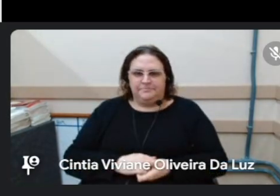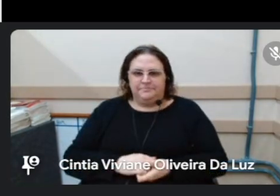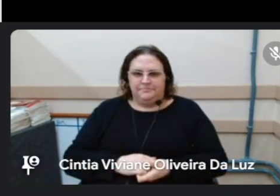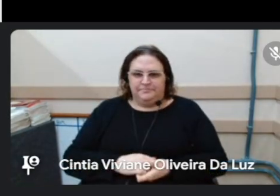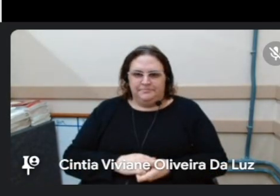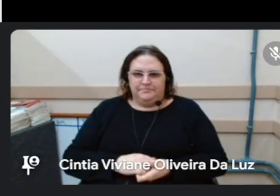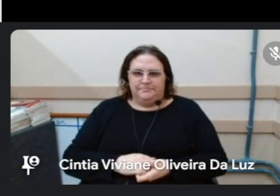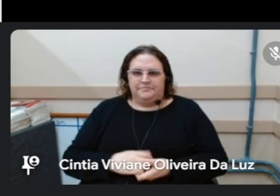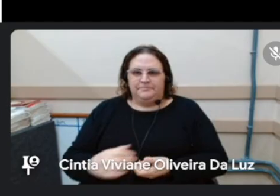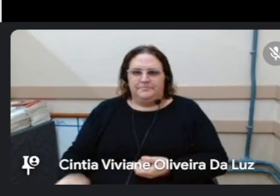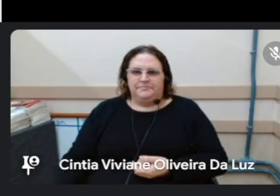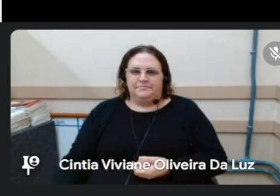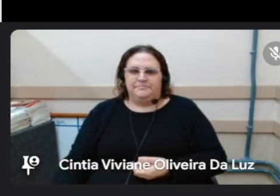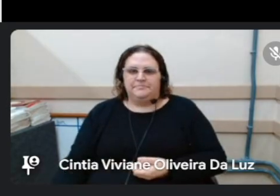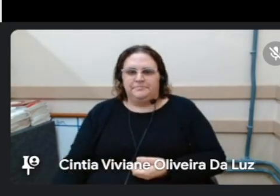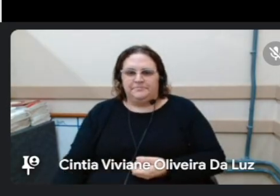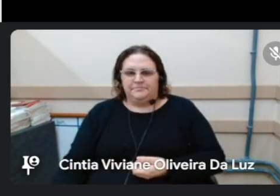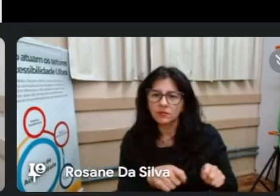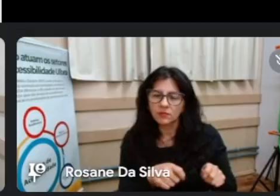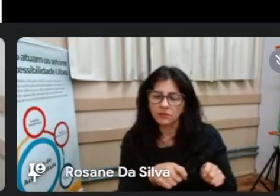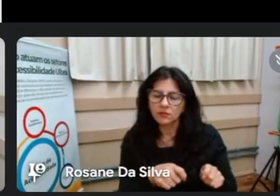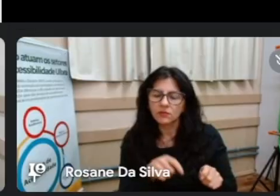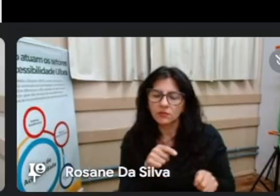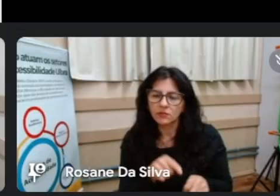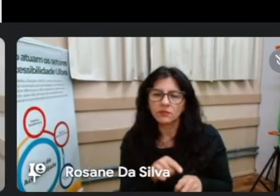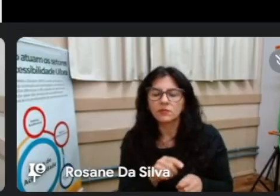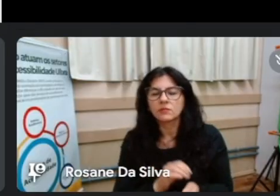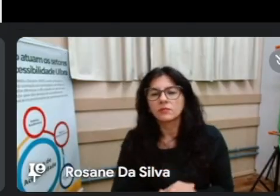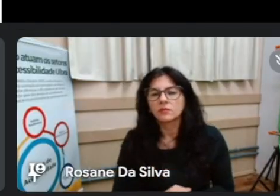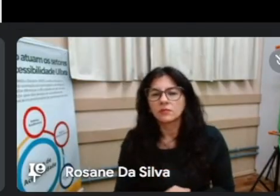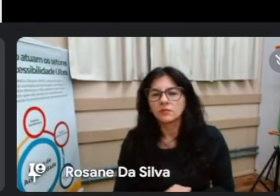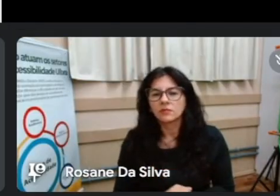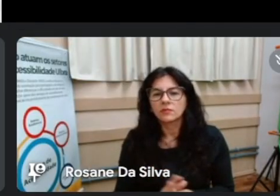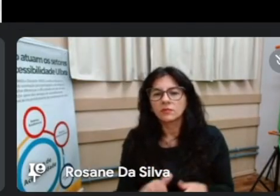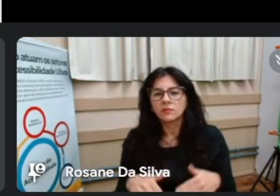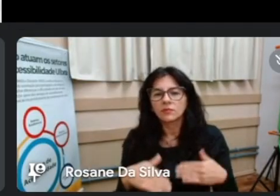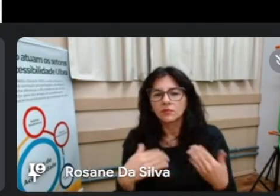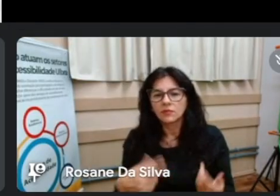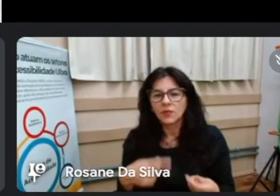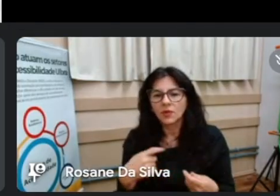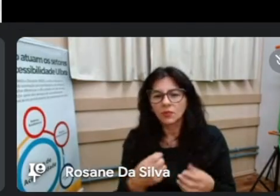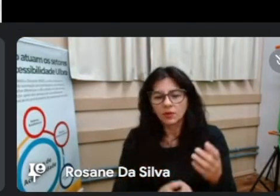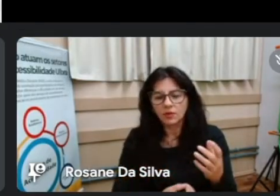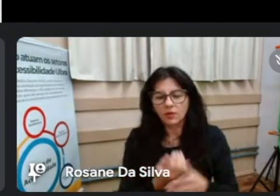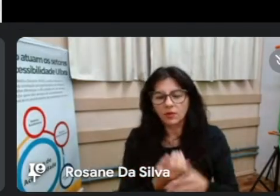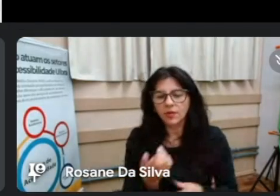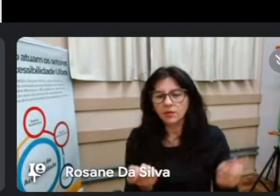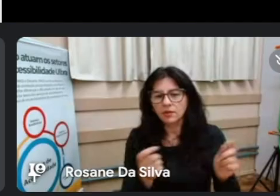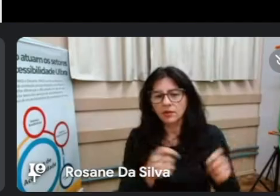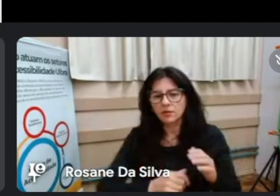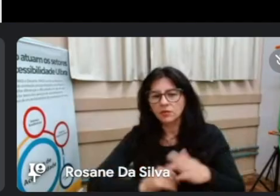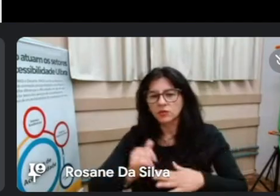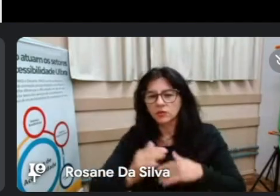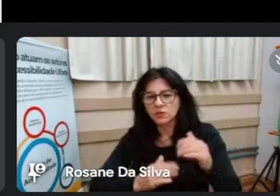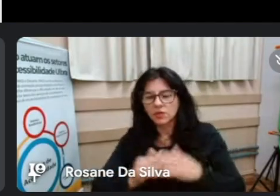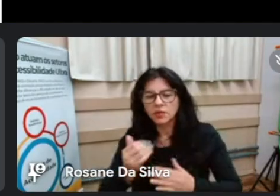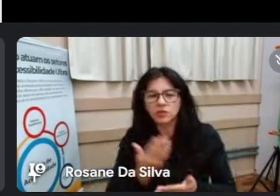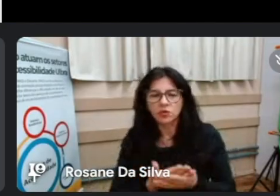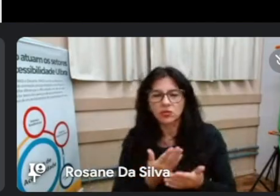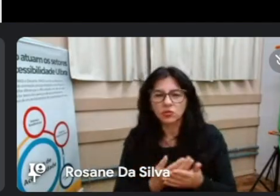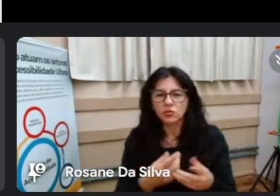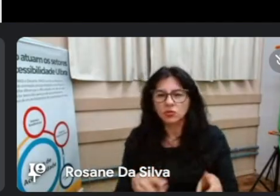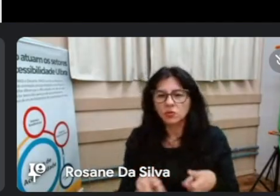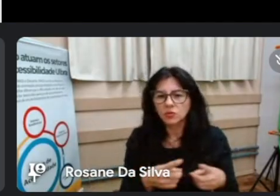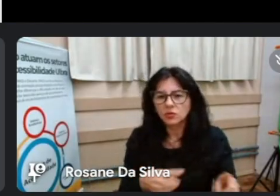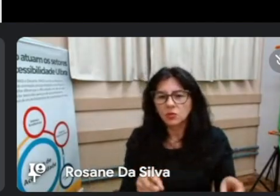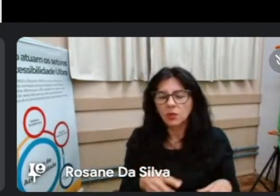de aprendizagem então é preciso criar possibilidades de práticas de estudos musicais por meio de parcerias interinstitucionais